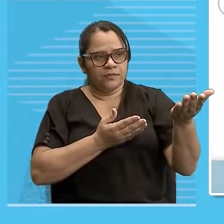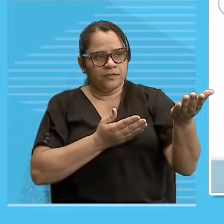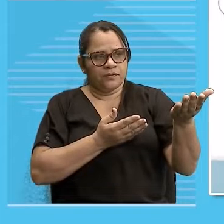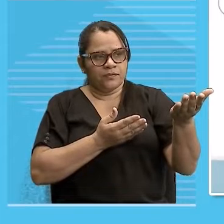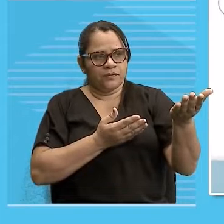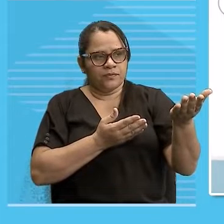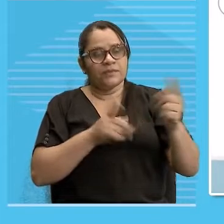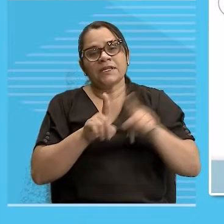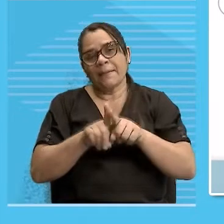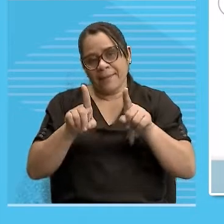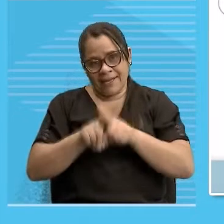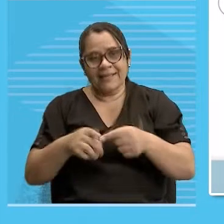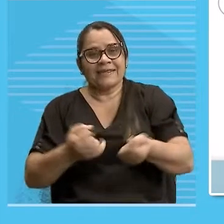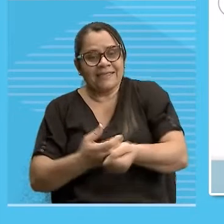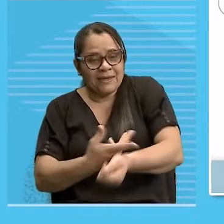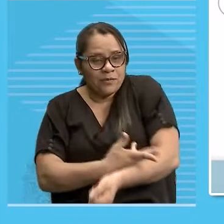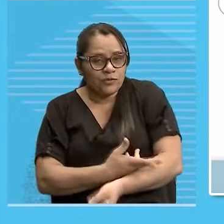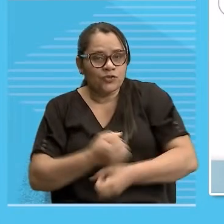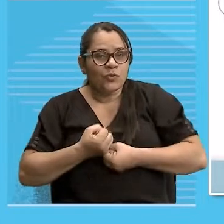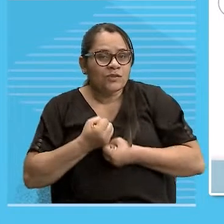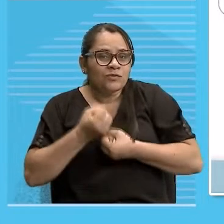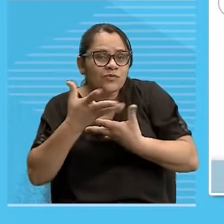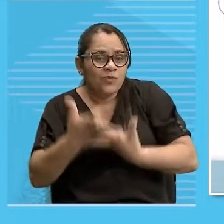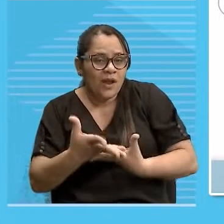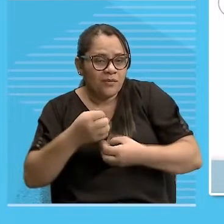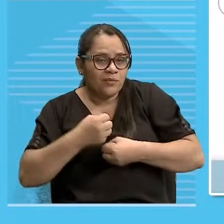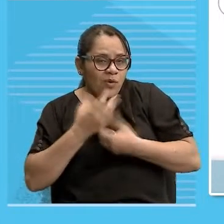das emoções